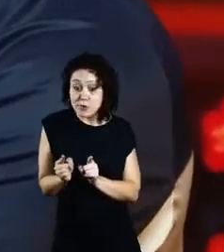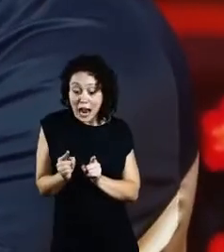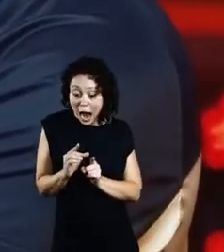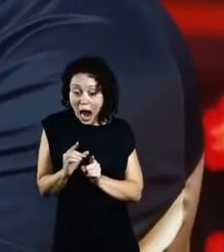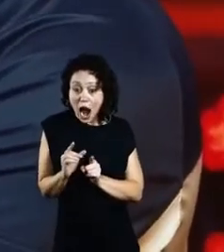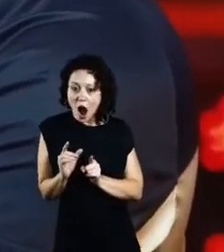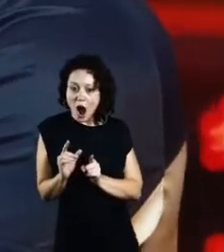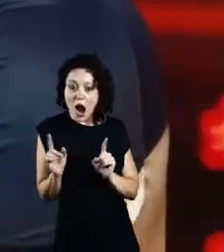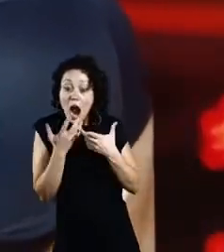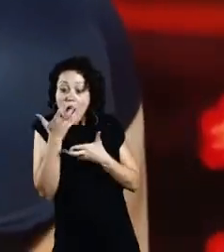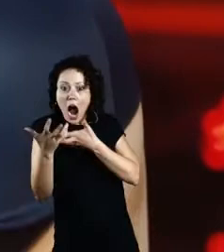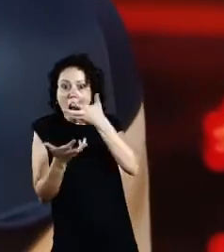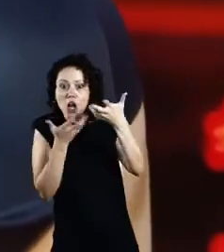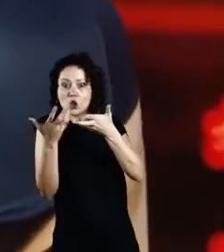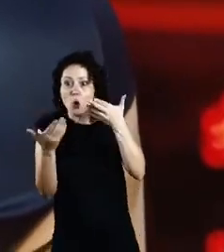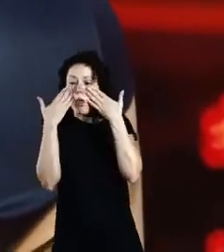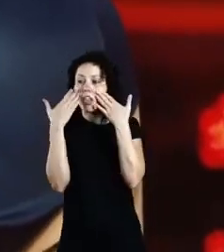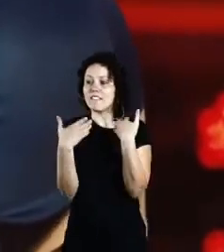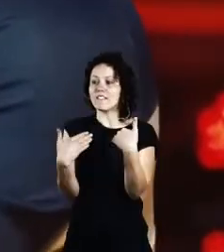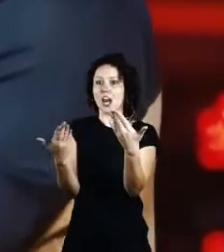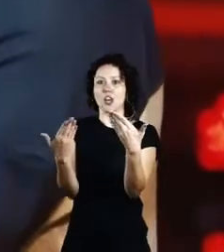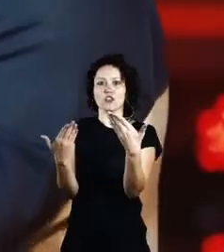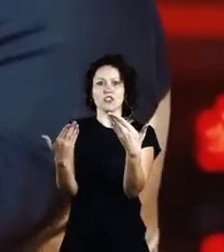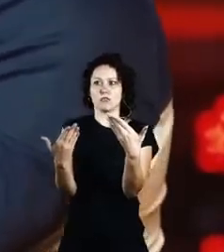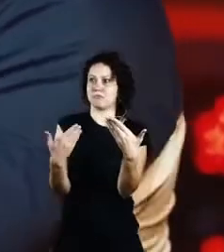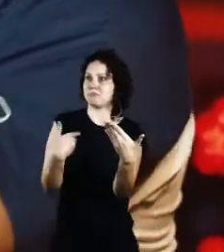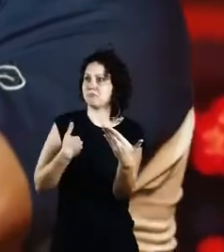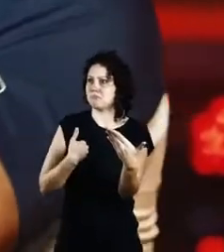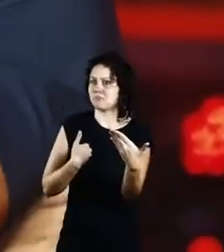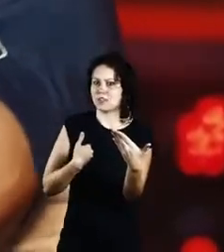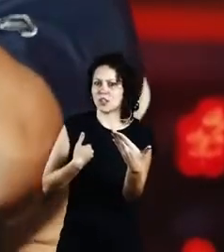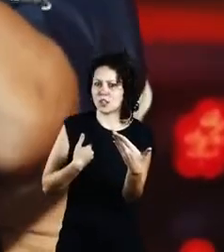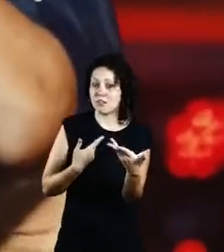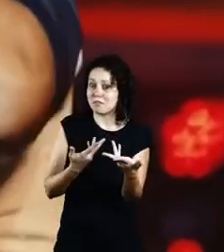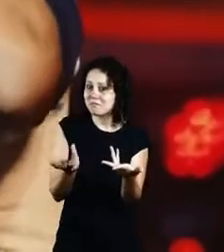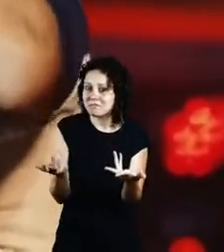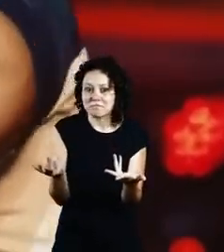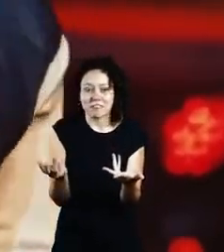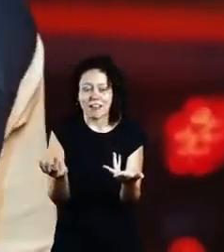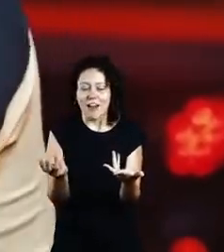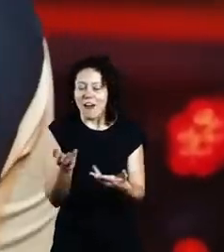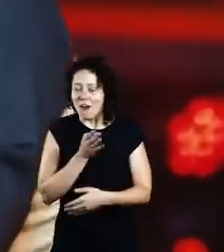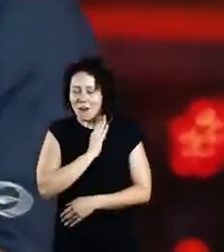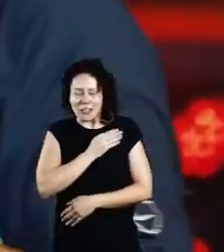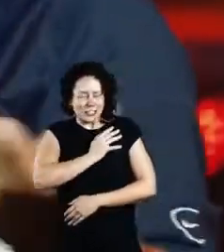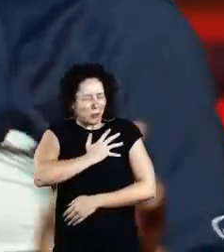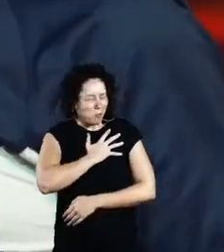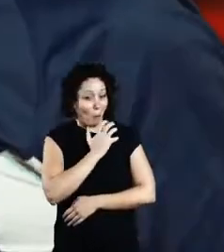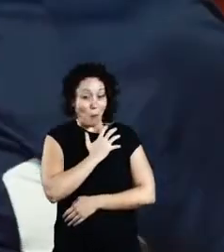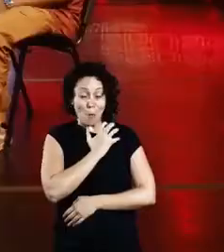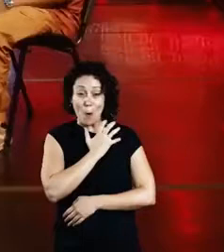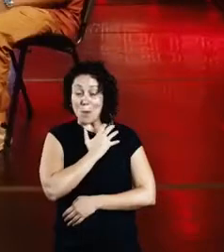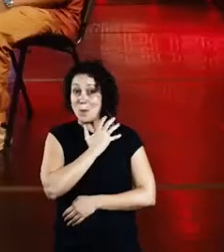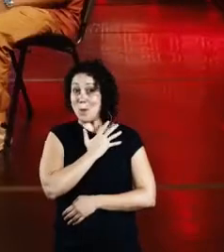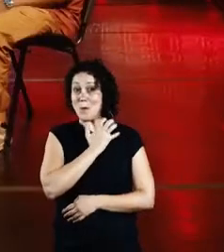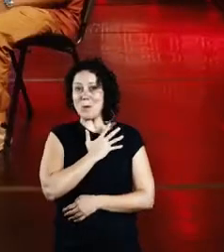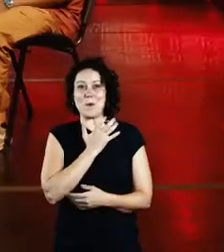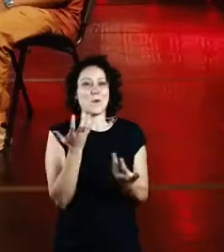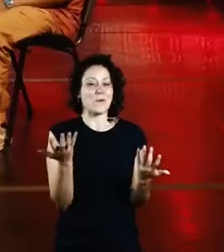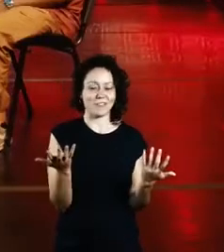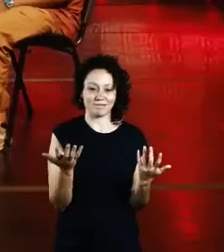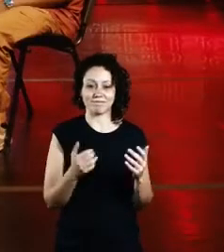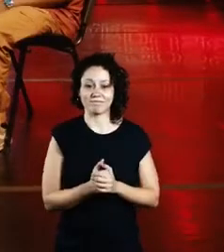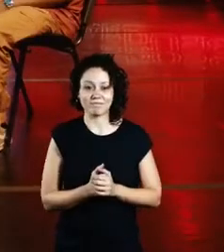Meu Deus, na tua frente? Você é jovem, você tem um... É impactante demais. E aí depois a